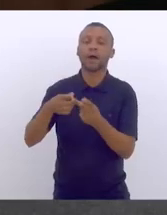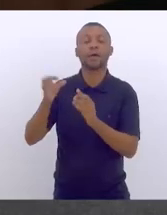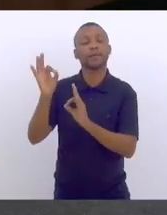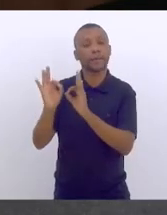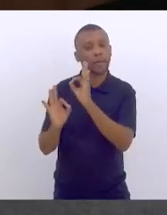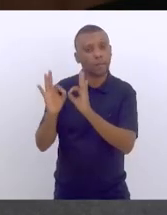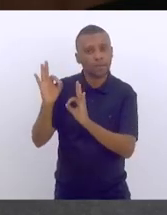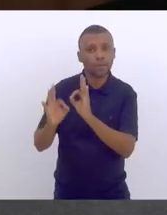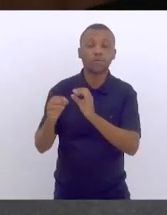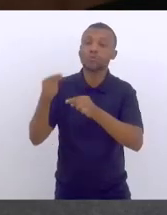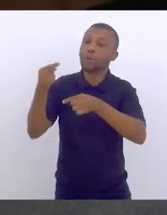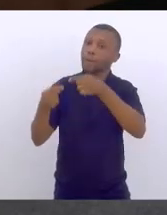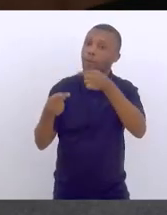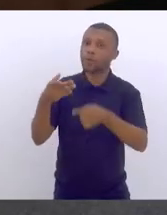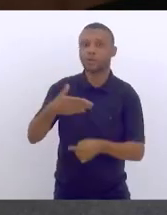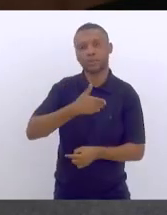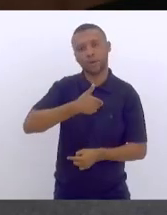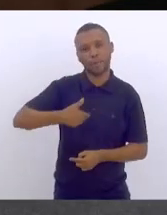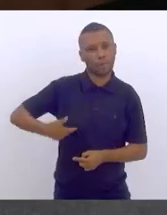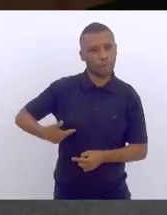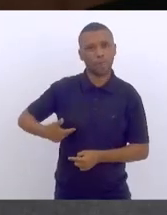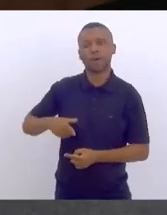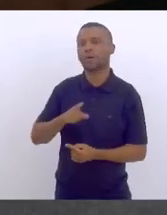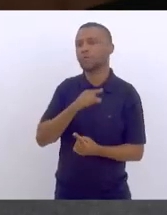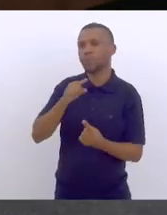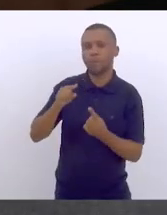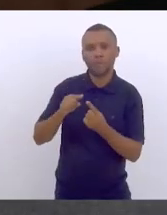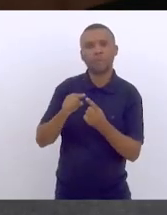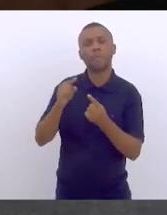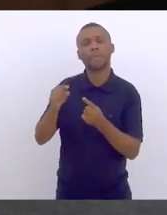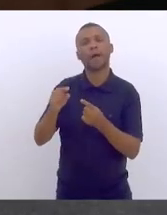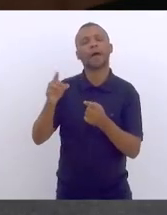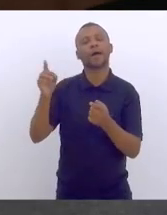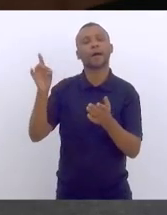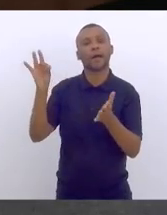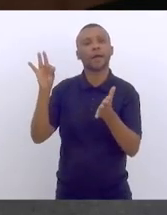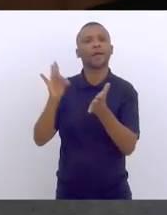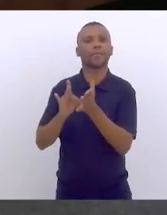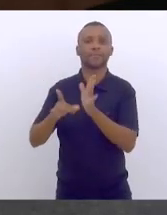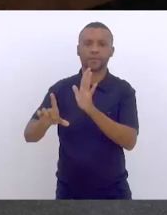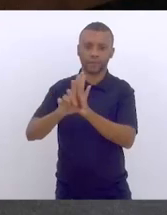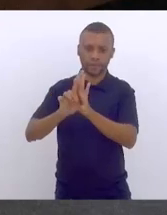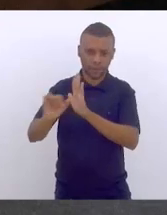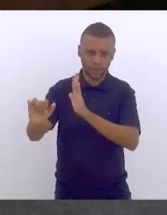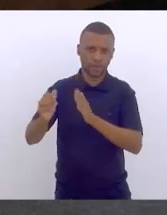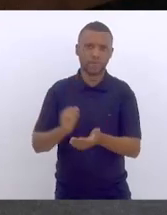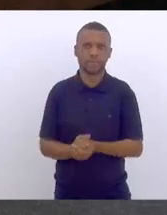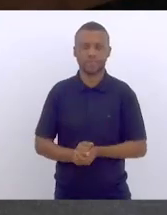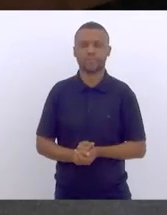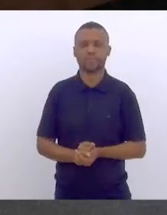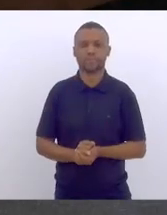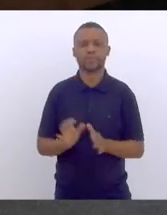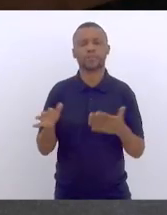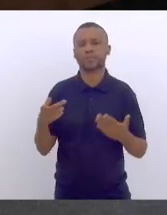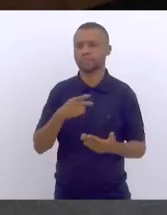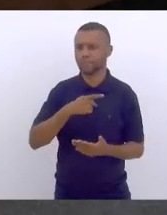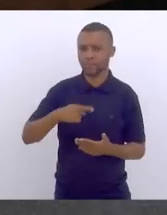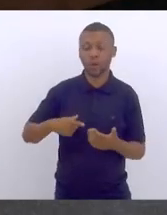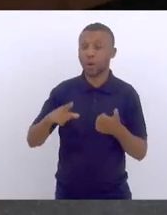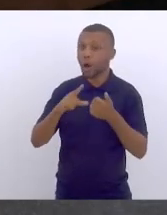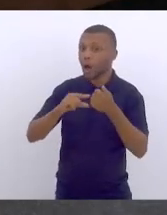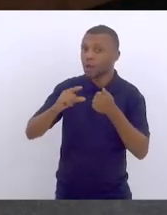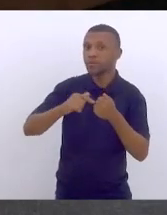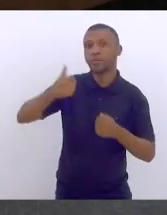de políticas públicas para efetivação desta lei. Então, senhor presidente, o artigo